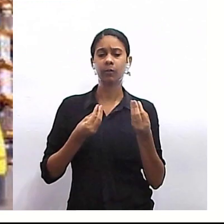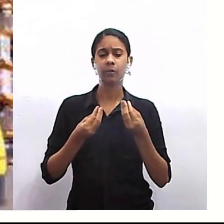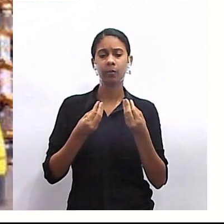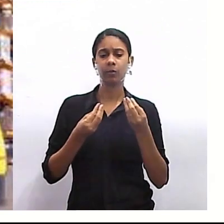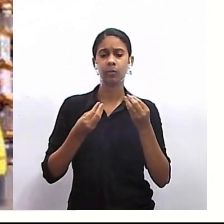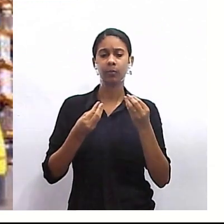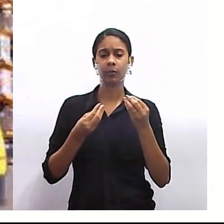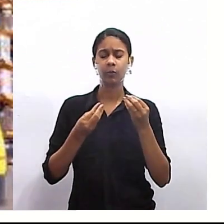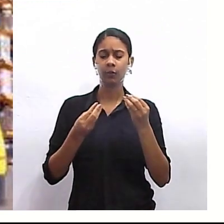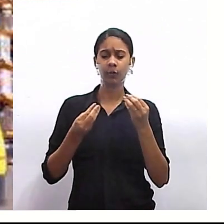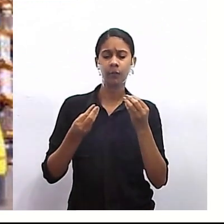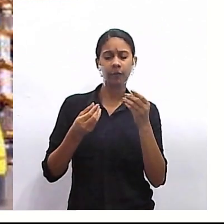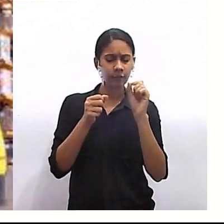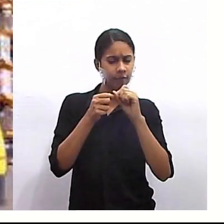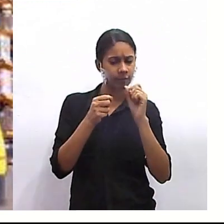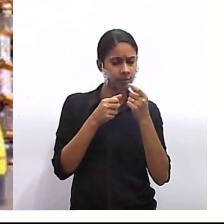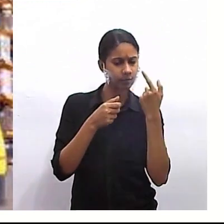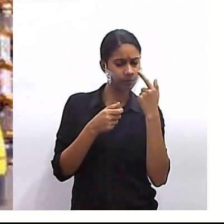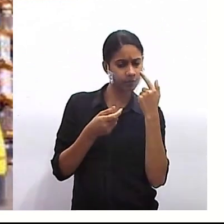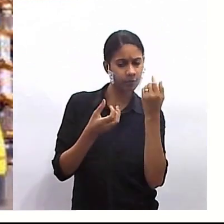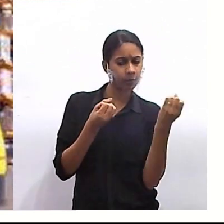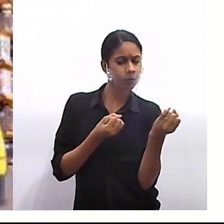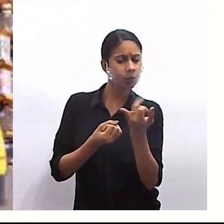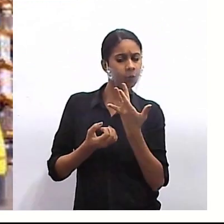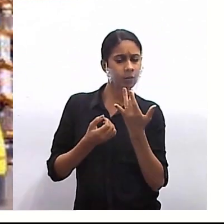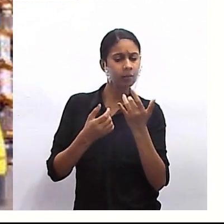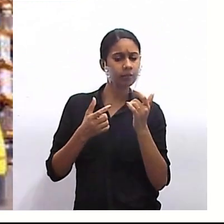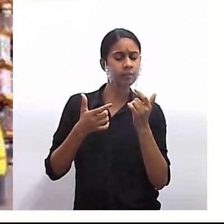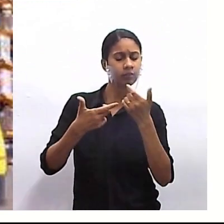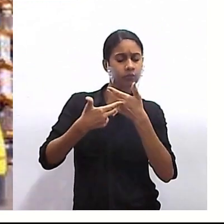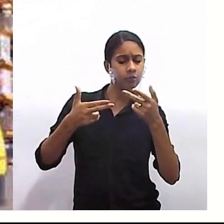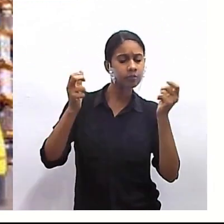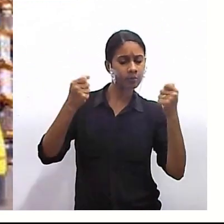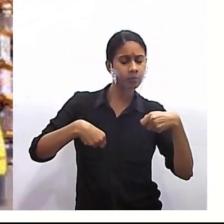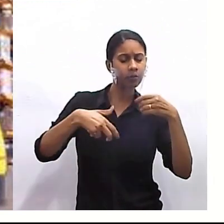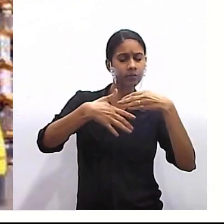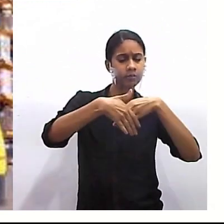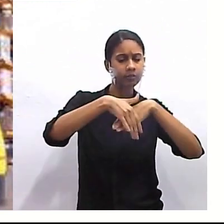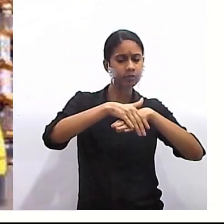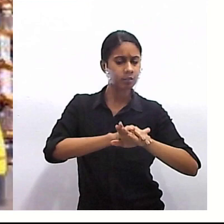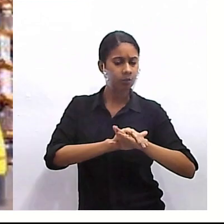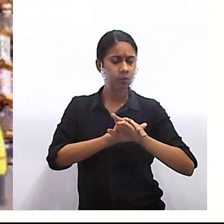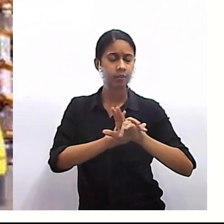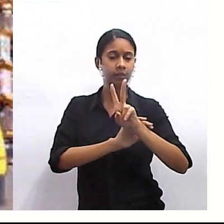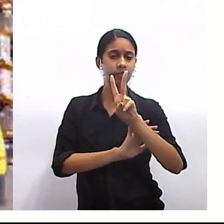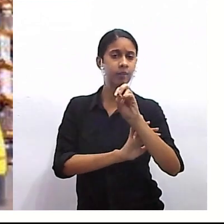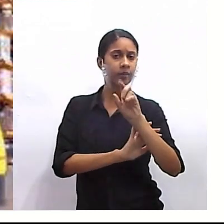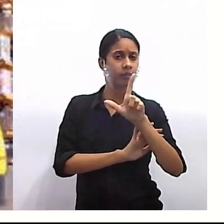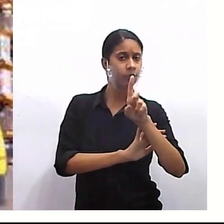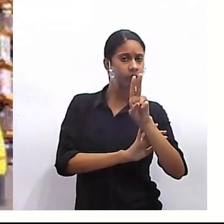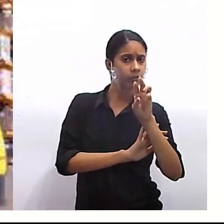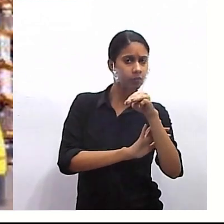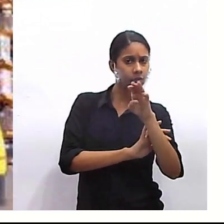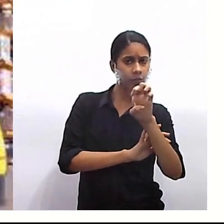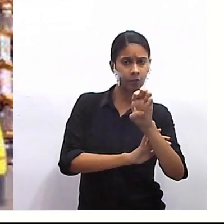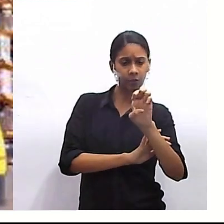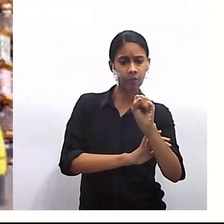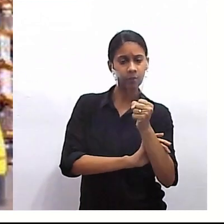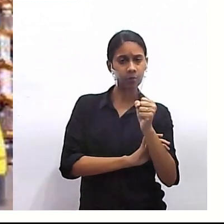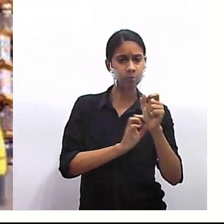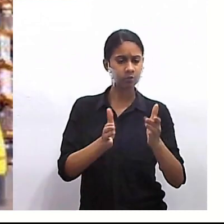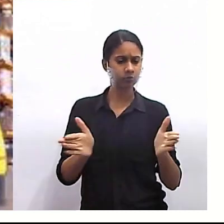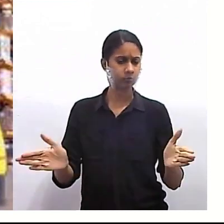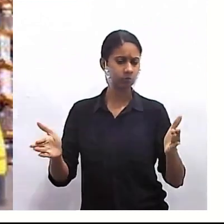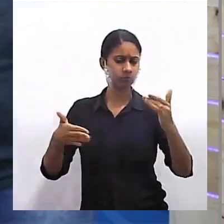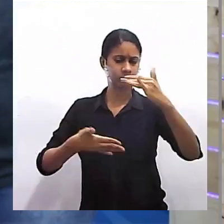questão de cálculo dos volumes, a gente precisa entender o seguinte: quanto mais eu